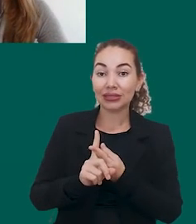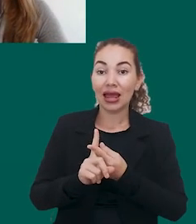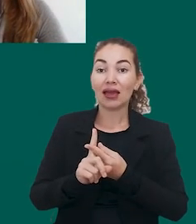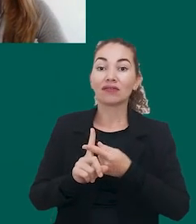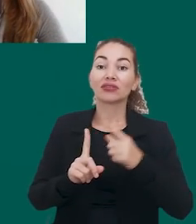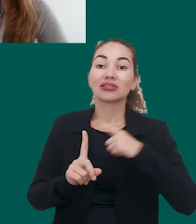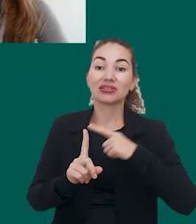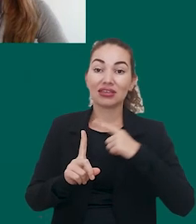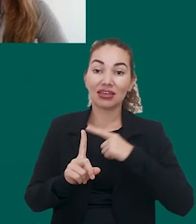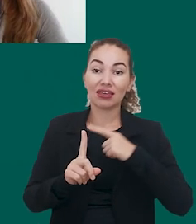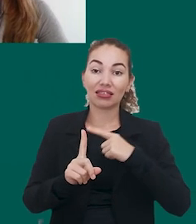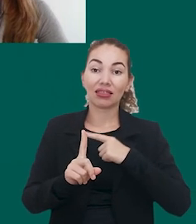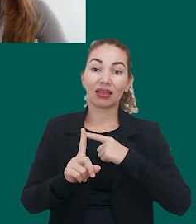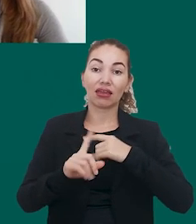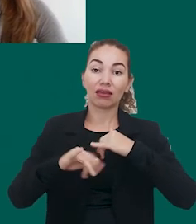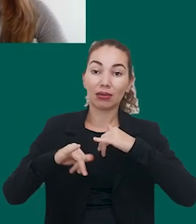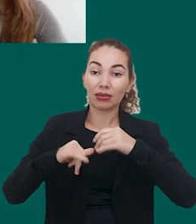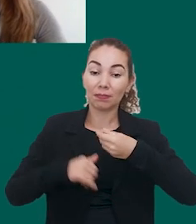vacine.